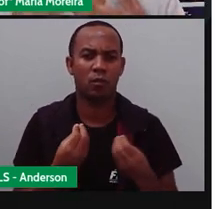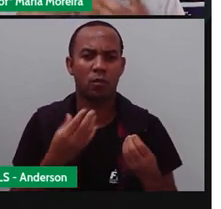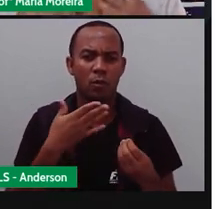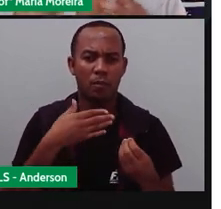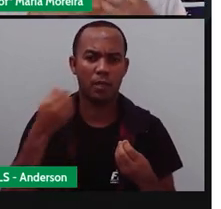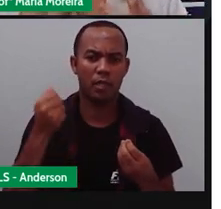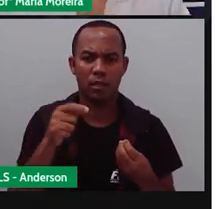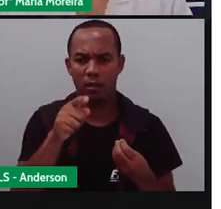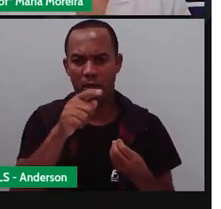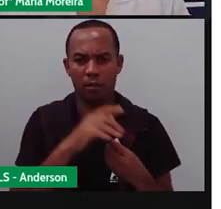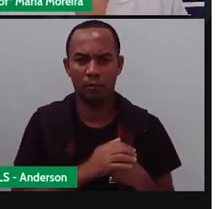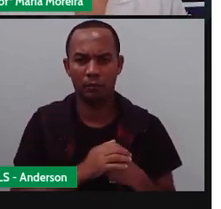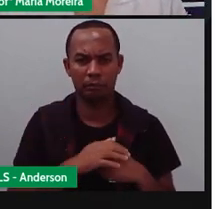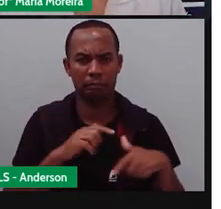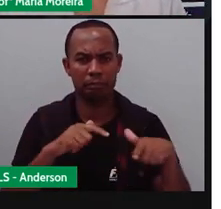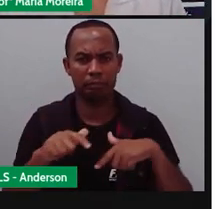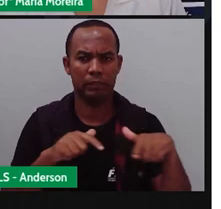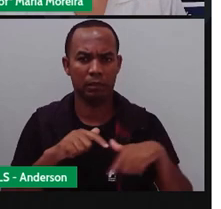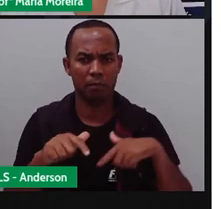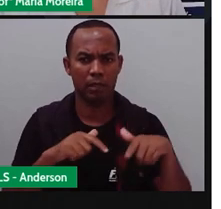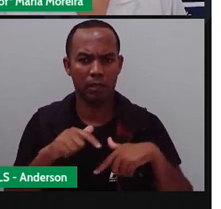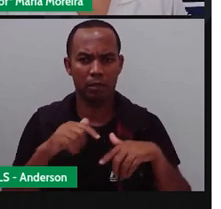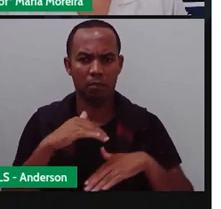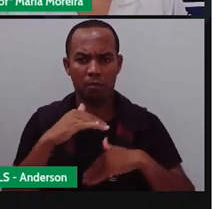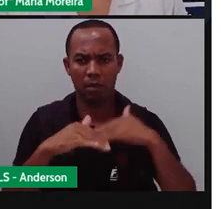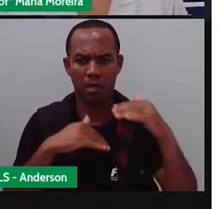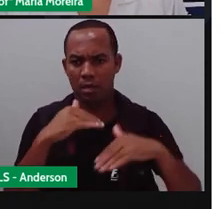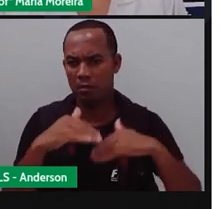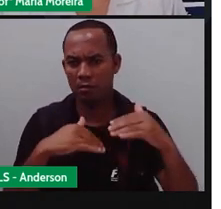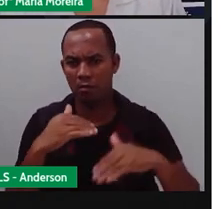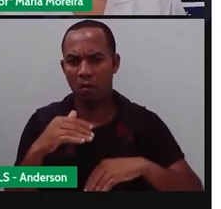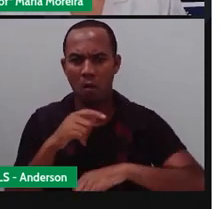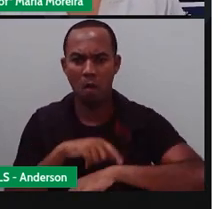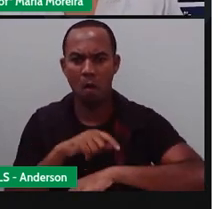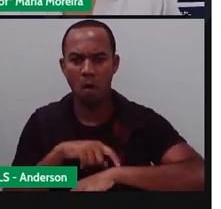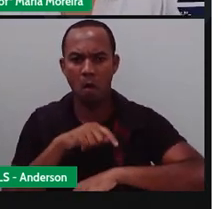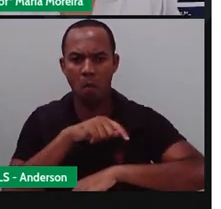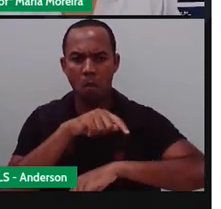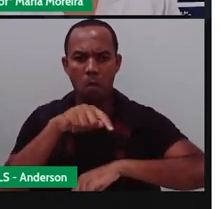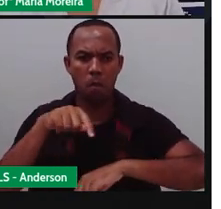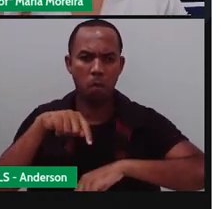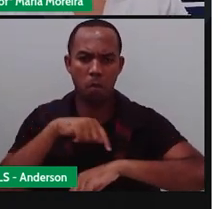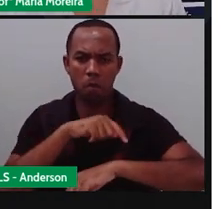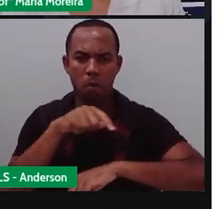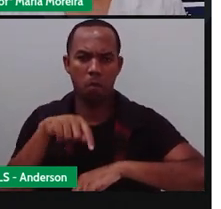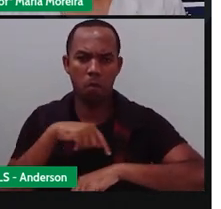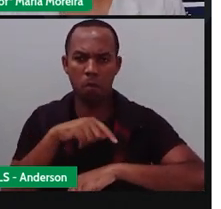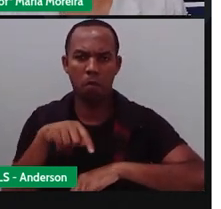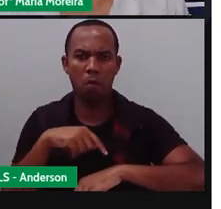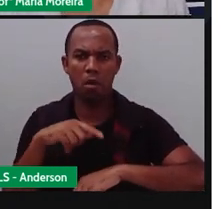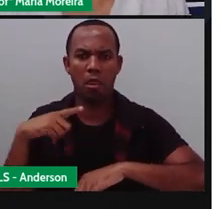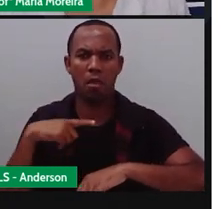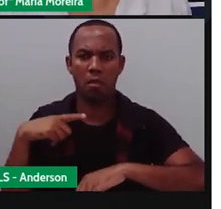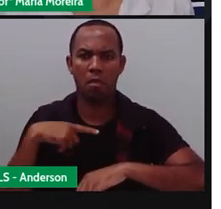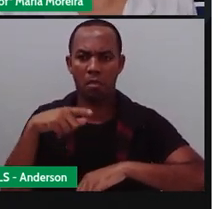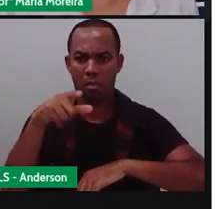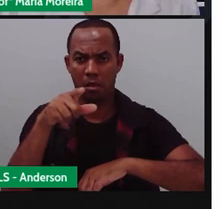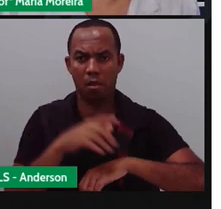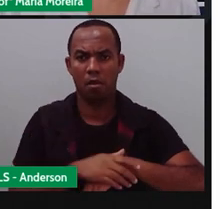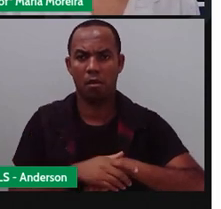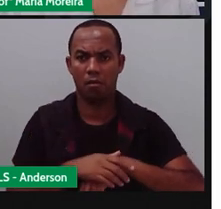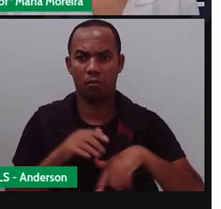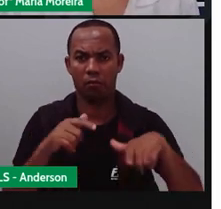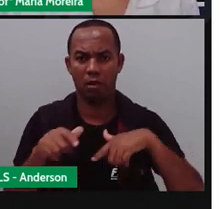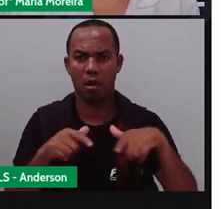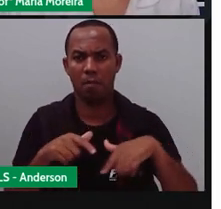consegue ficar ficar produzindo aí ele é calculado em Ah e não por quilometragem então para quem tem um responsável